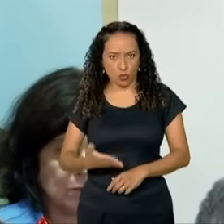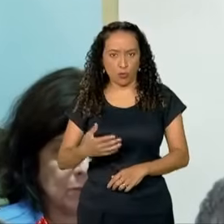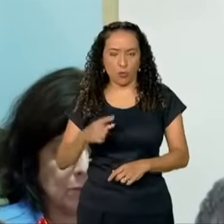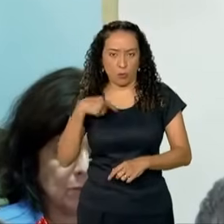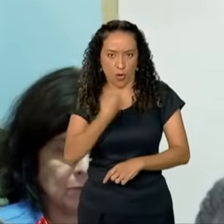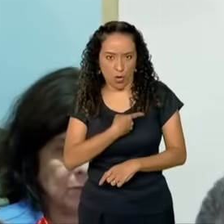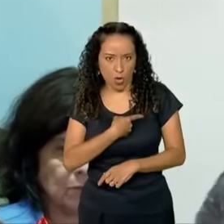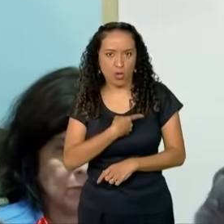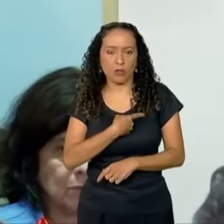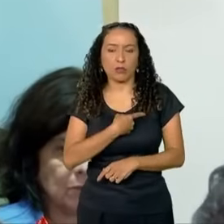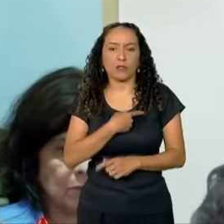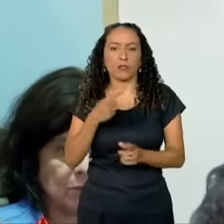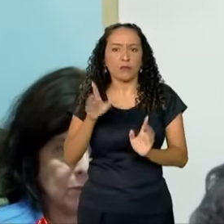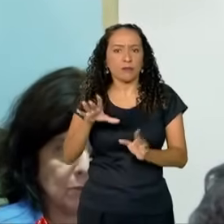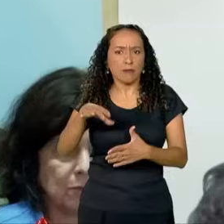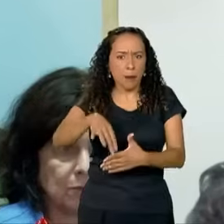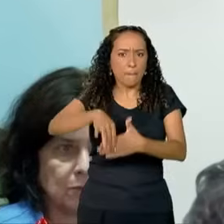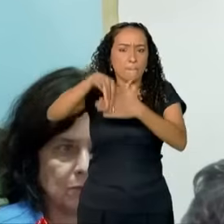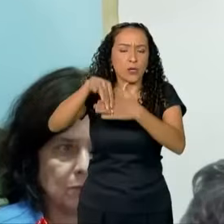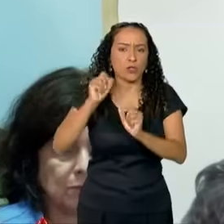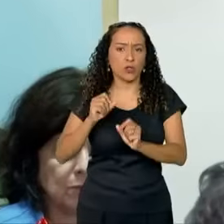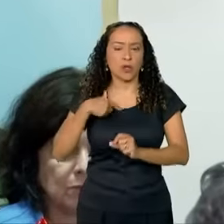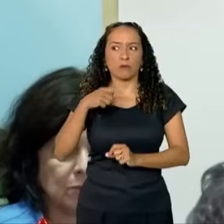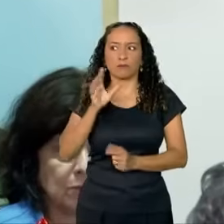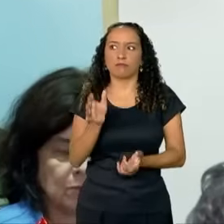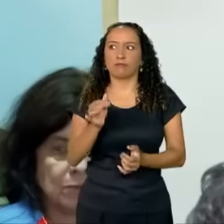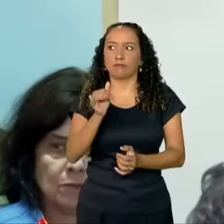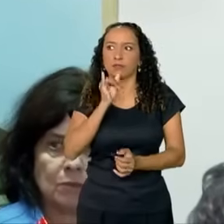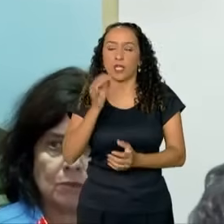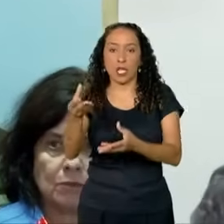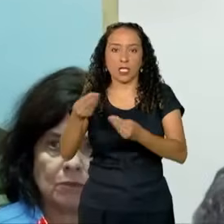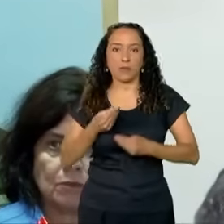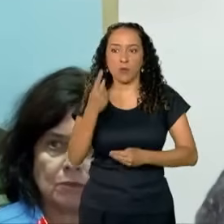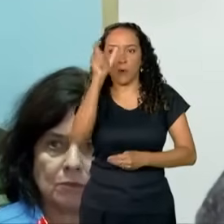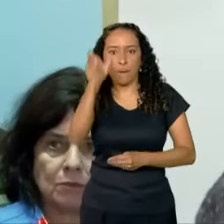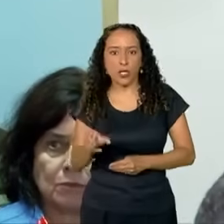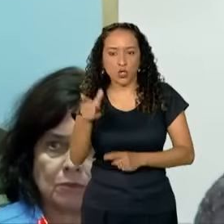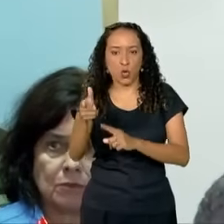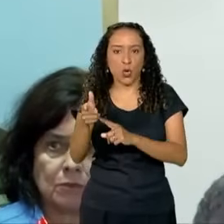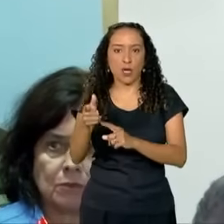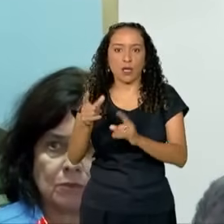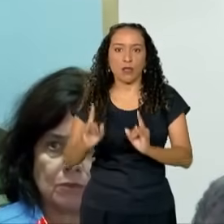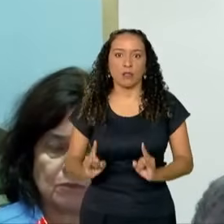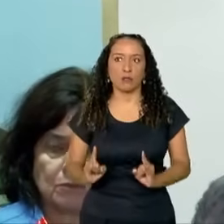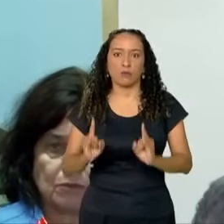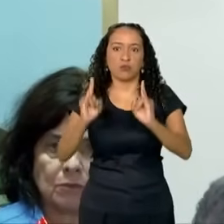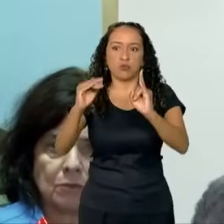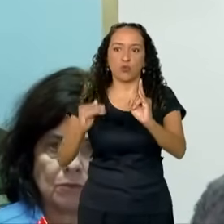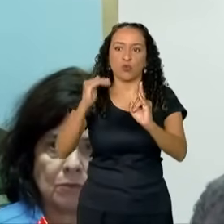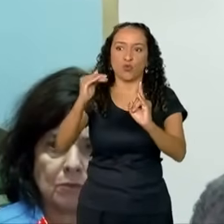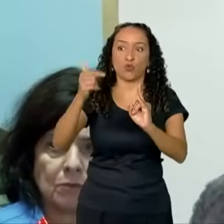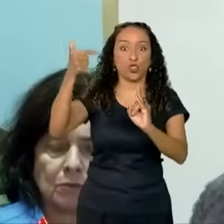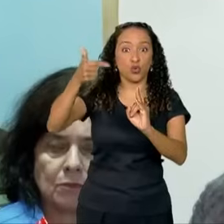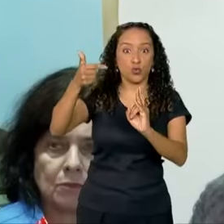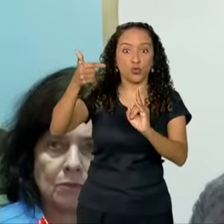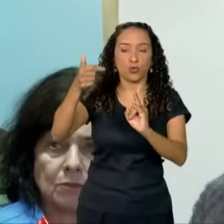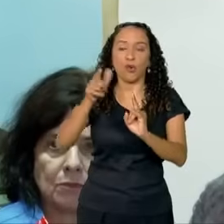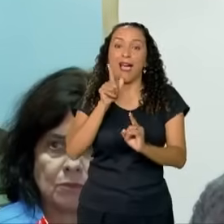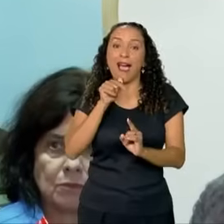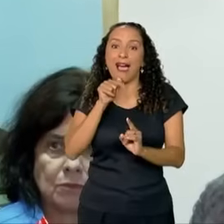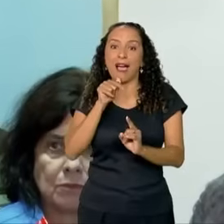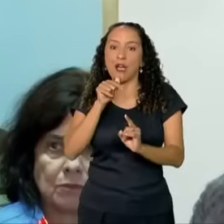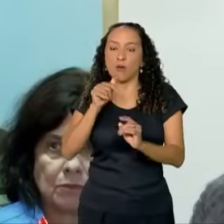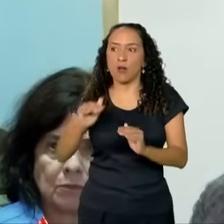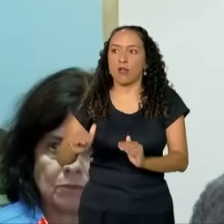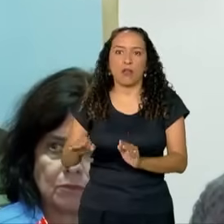E dentro de uma prioridade. Recebi, por exemplo, tem uma pessoa que está no segundo andar de um prédio. A água não